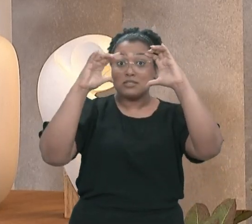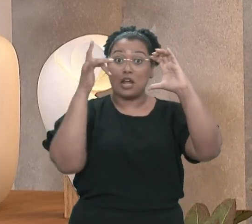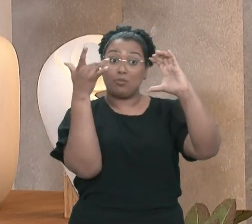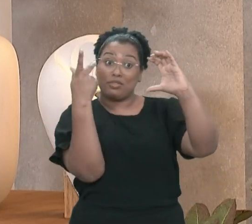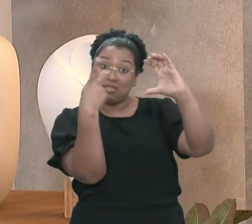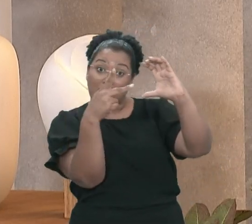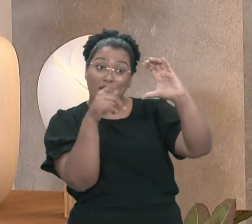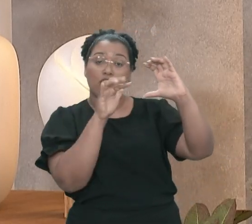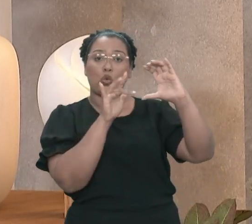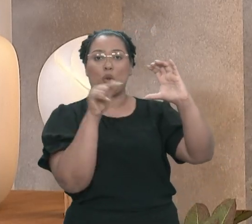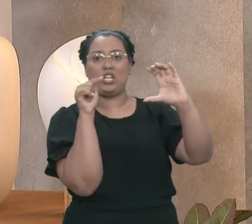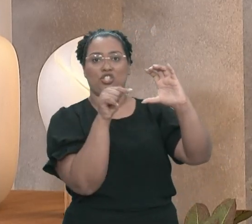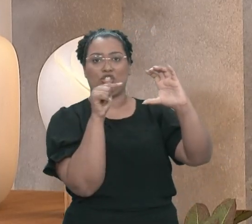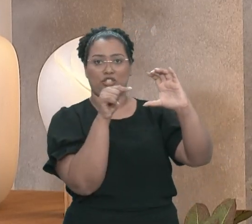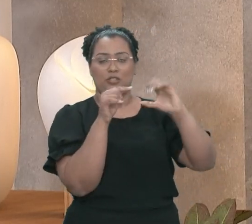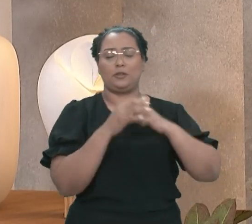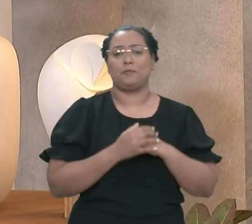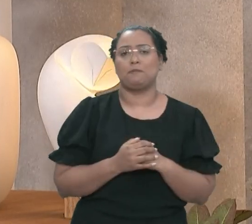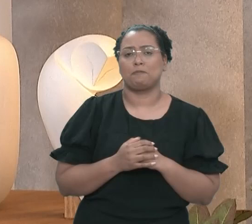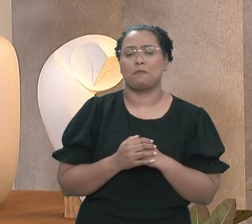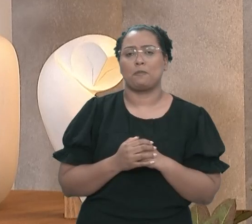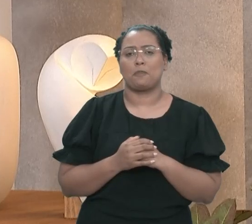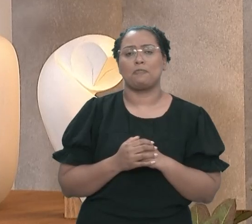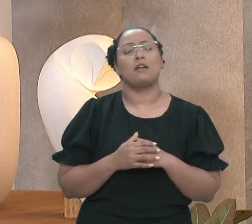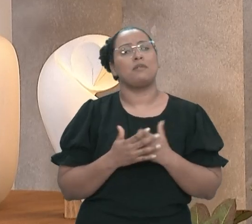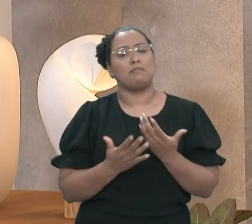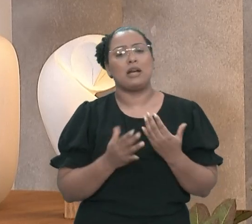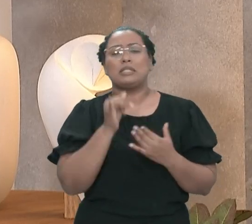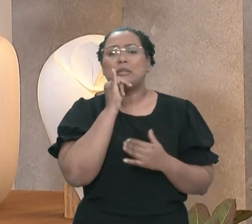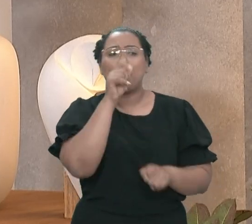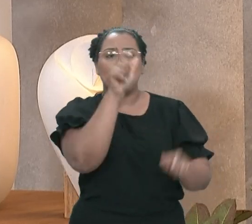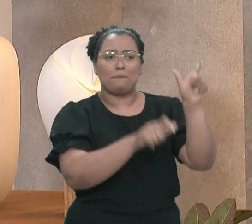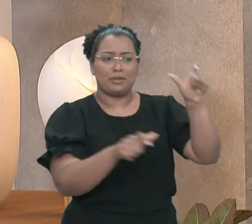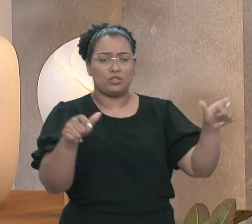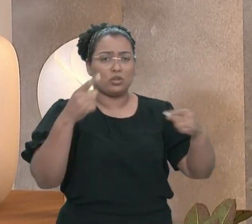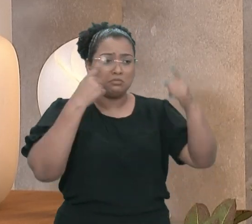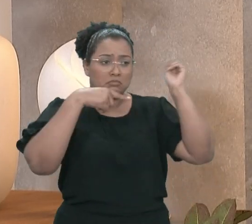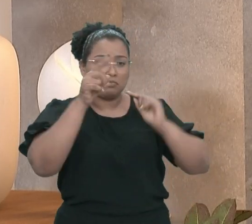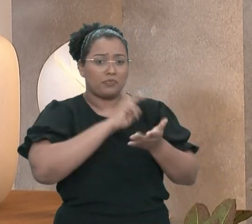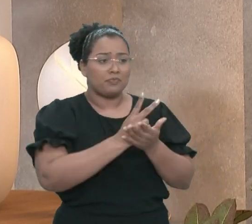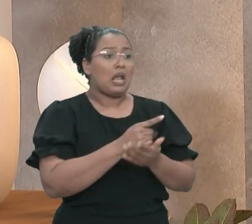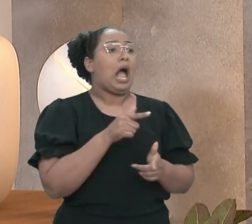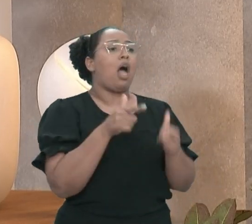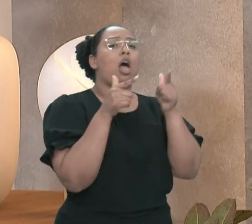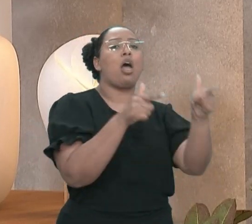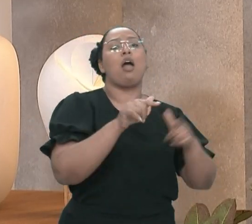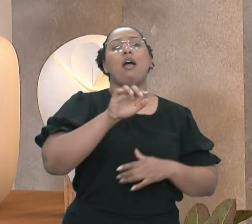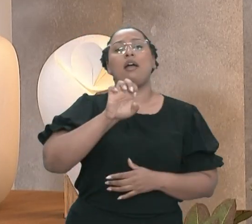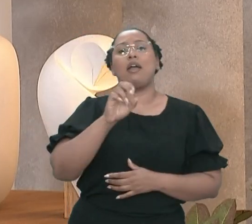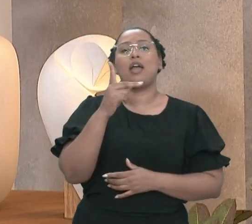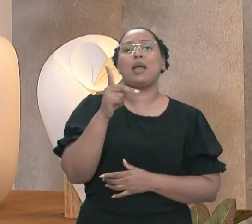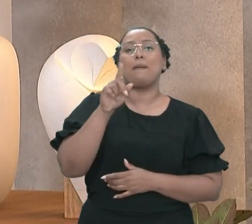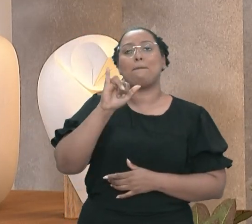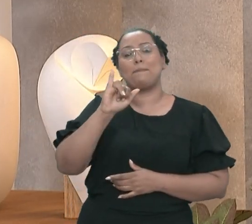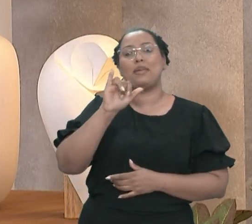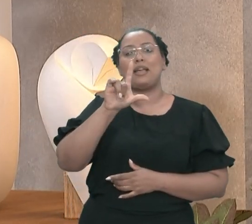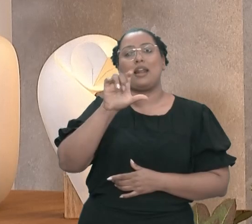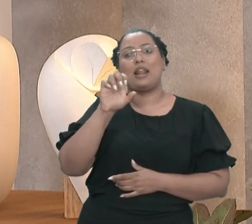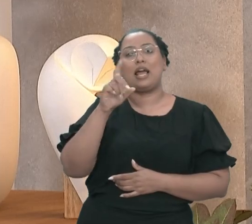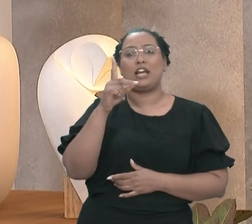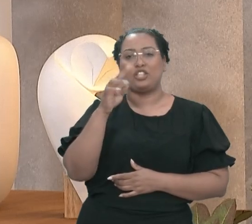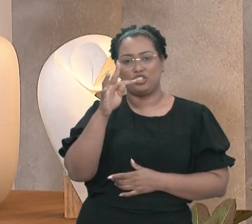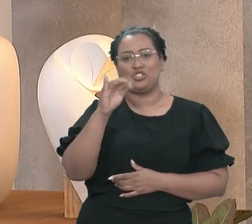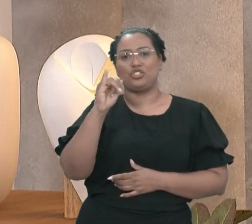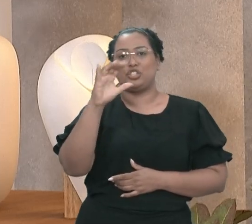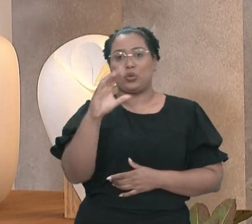sermos inclusivos também em relação à epilepsia. Então, nunca chamar uma pessoa com epilepsia de epiléptica, correto, o termo correto é pessoa com